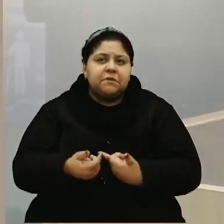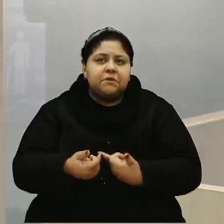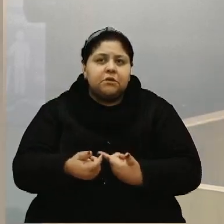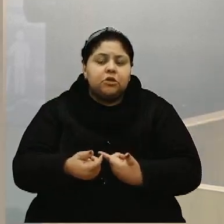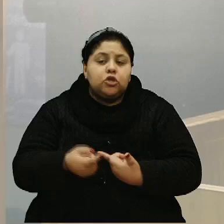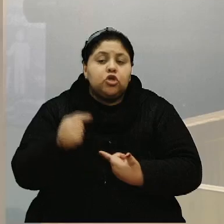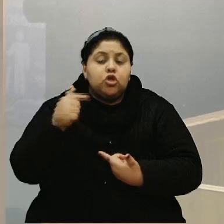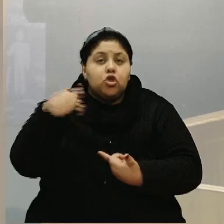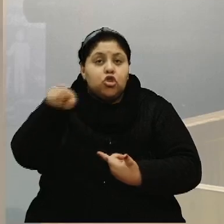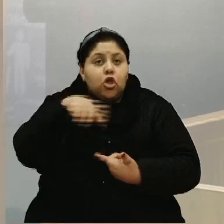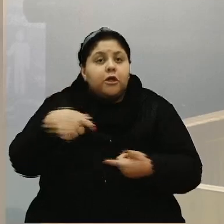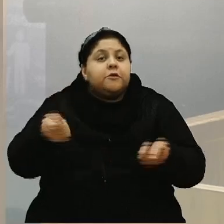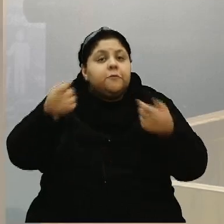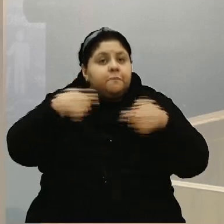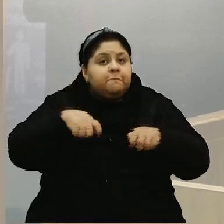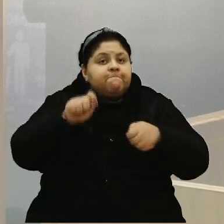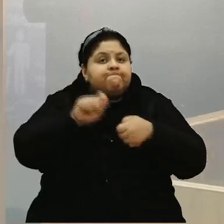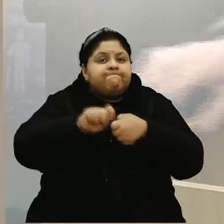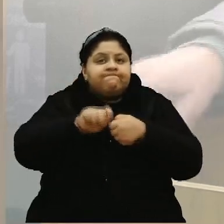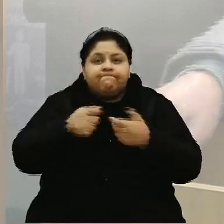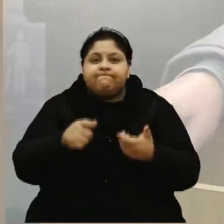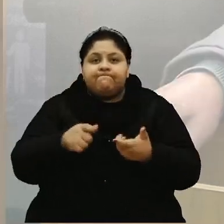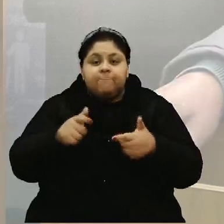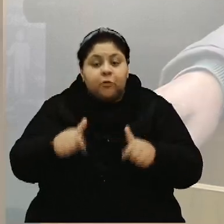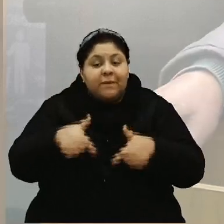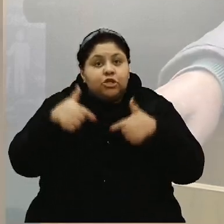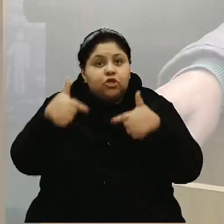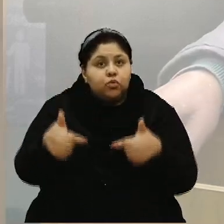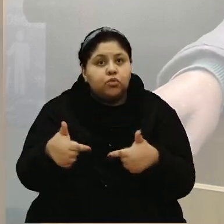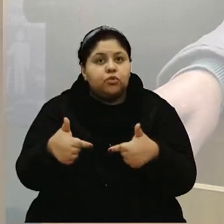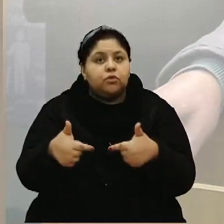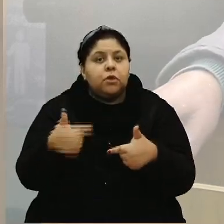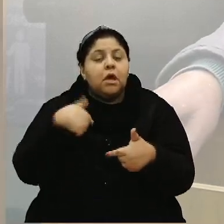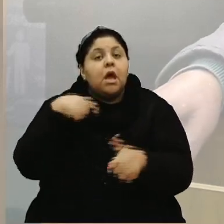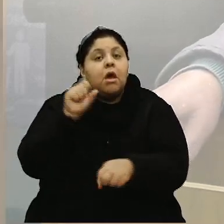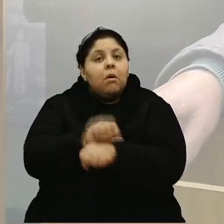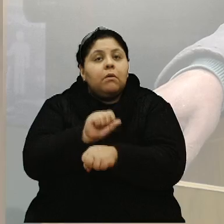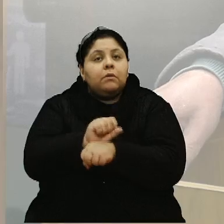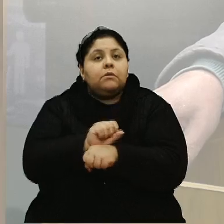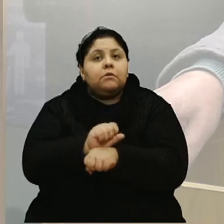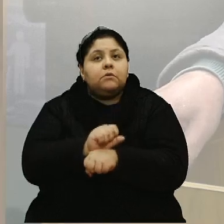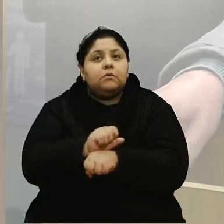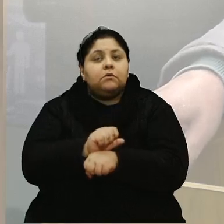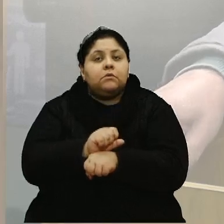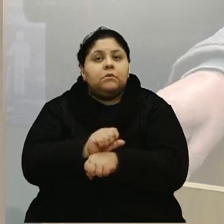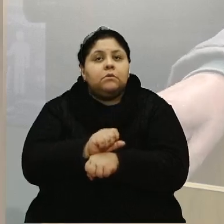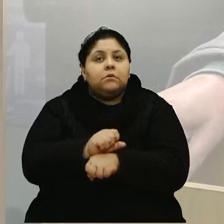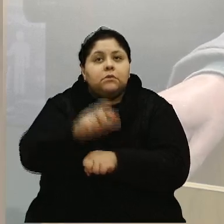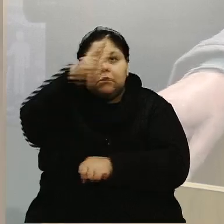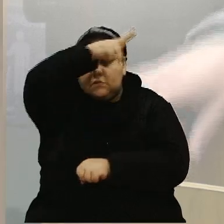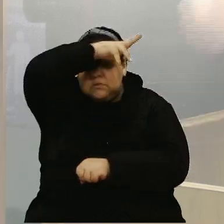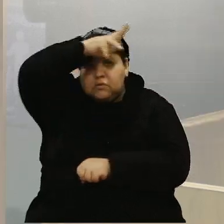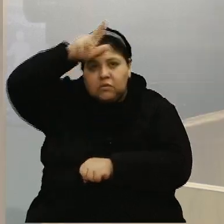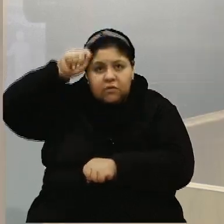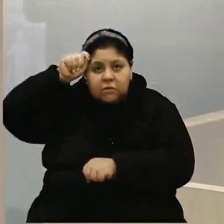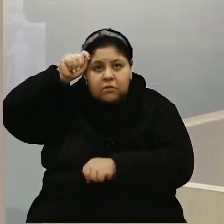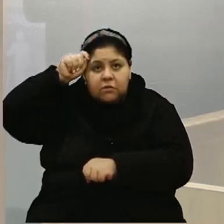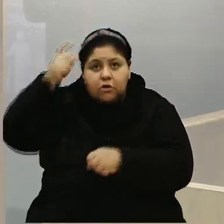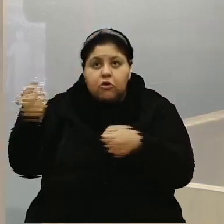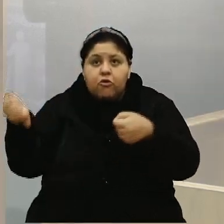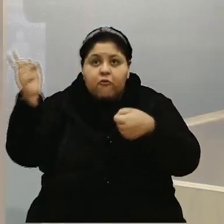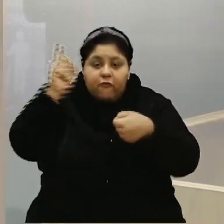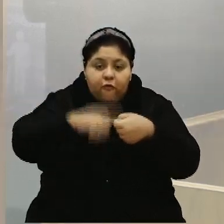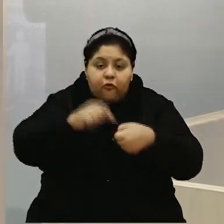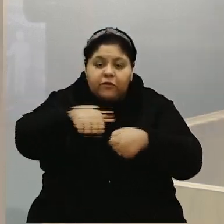precisamos que seja feito alguma coisa nesse sentido. Eu espero que o município, que vocês voltem aqui na Câmara,